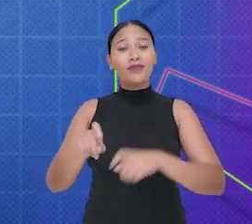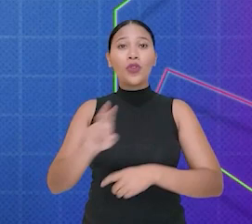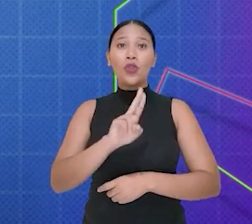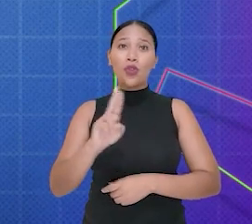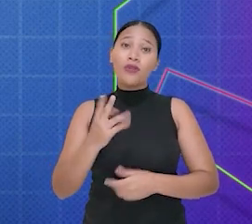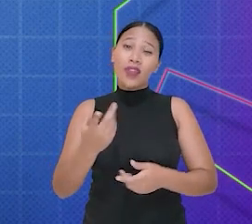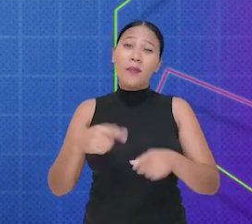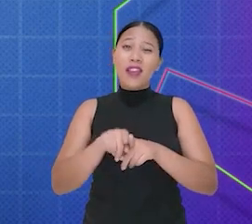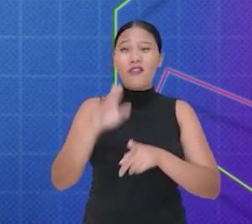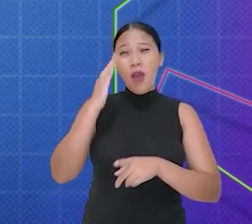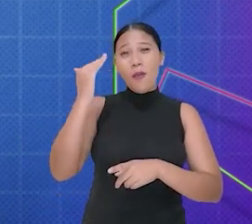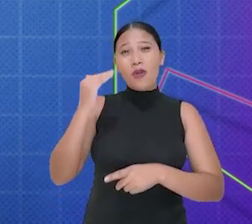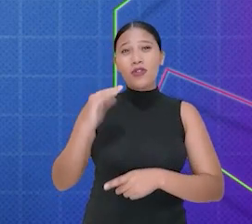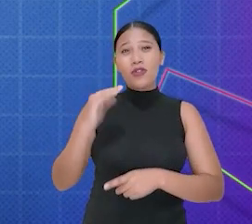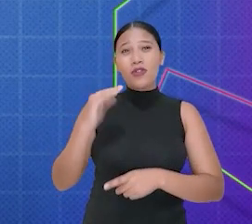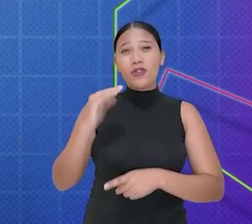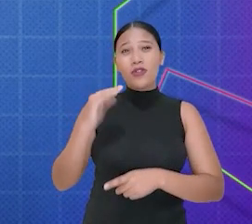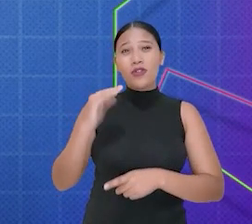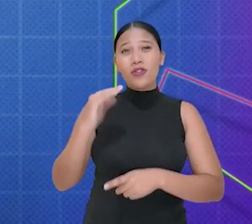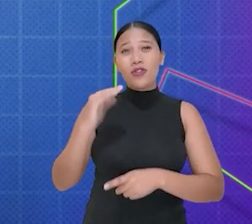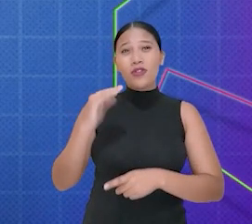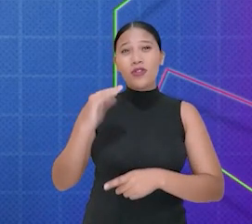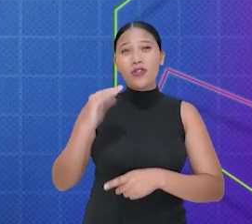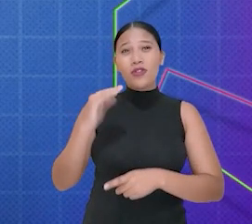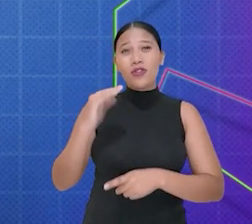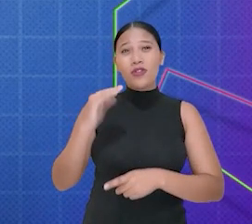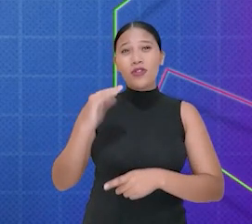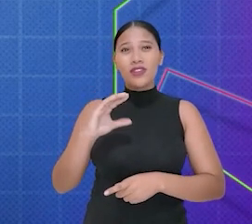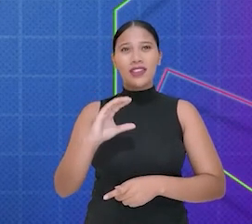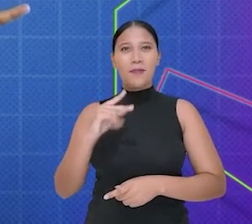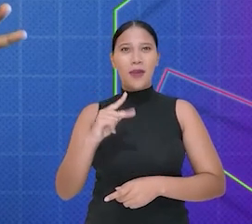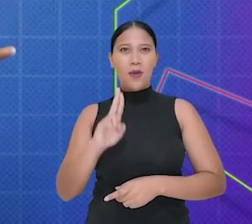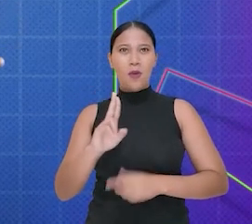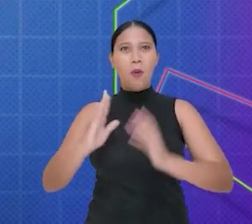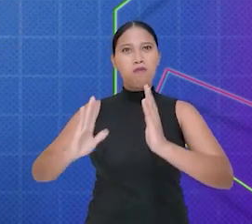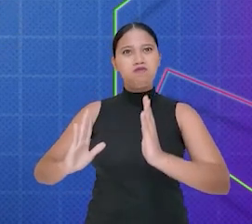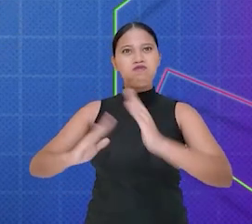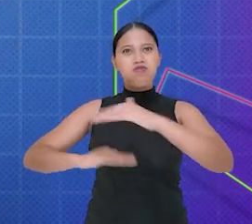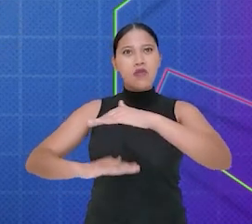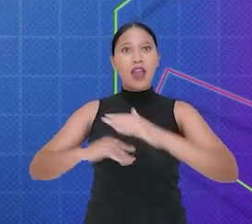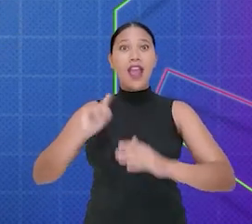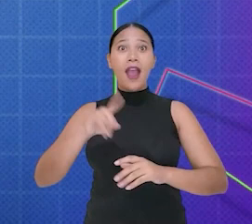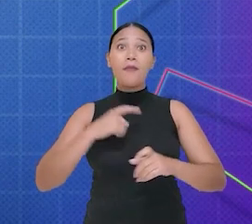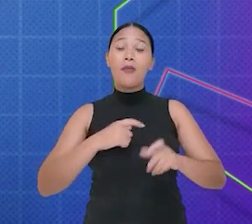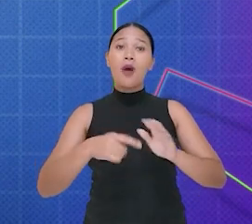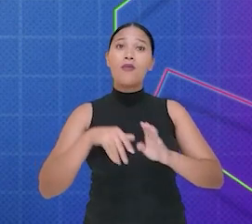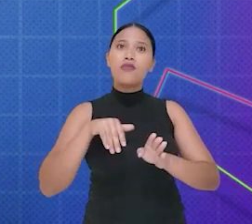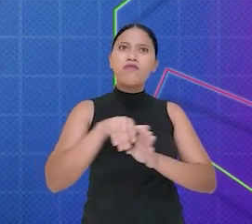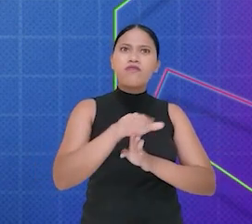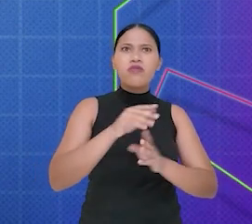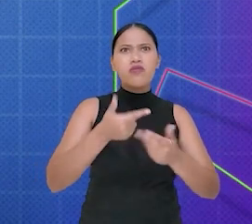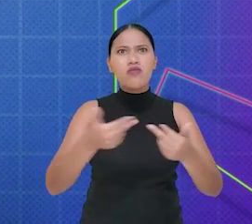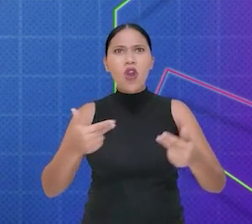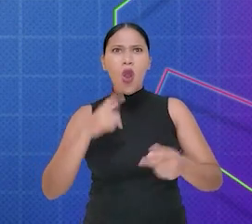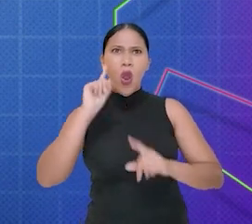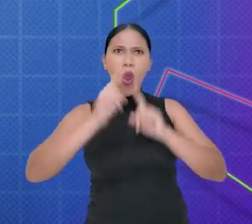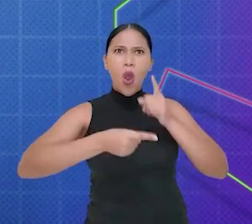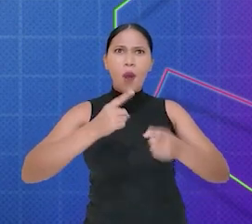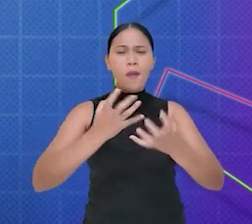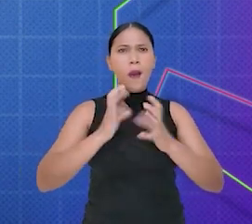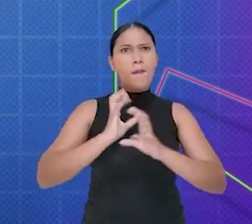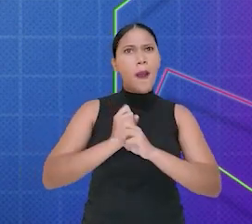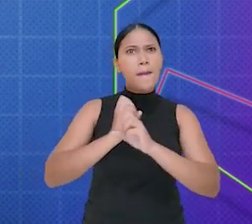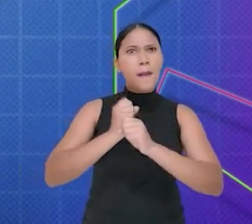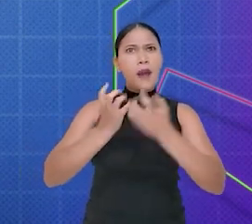também conhecido como CPU. Efeito sonoro referente ao que a professora está citando. Ele é responsável por executar instruções de comando e fazer